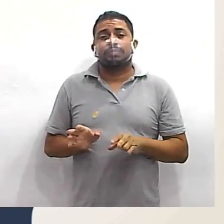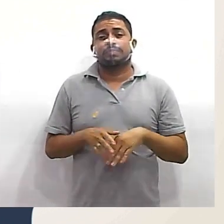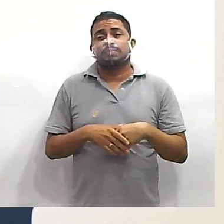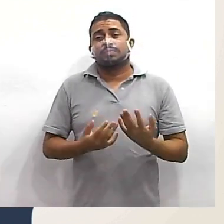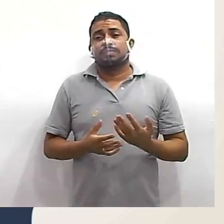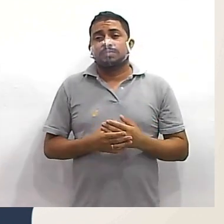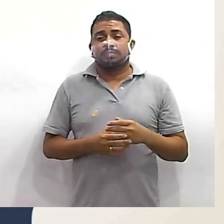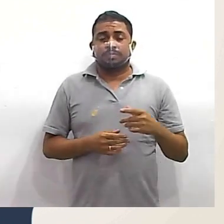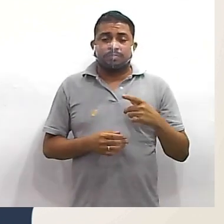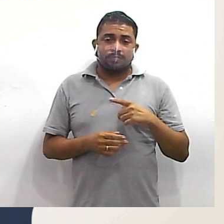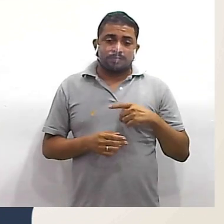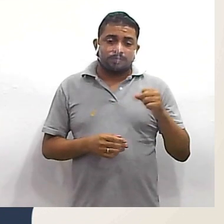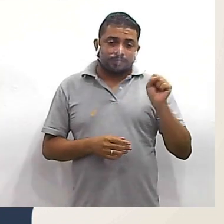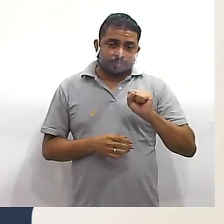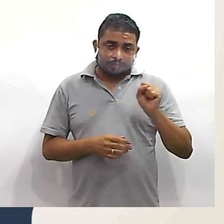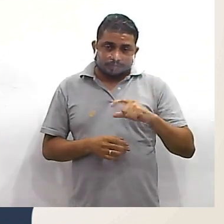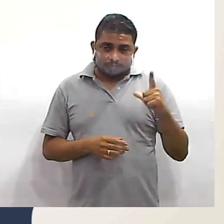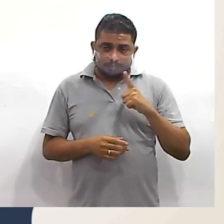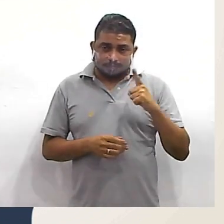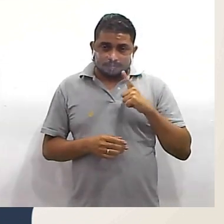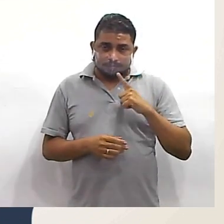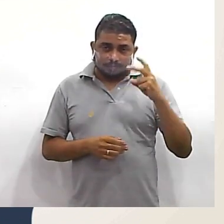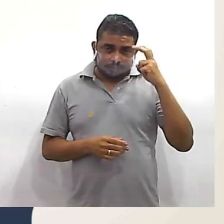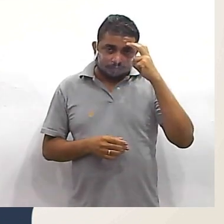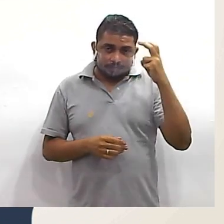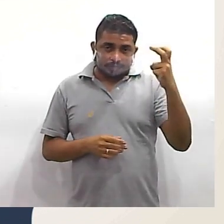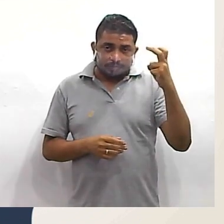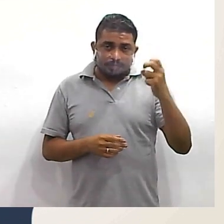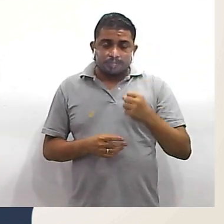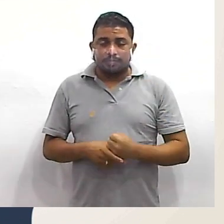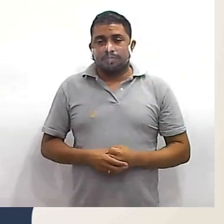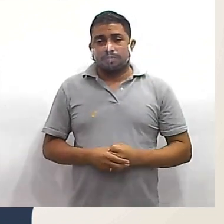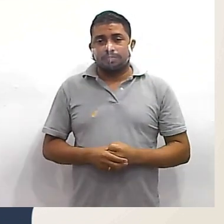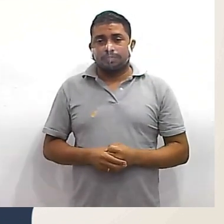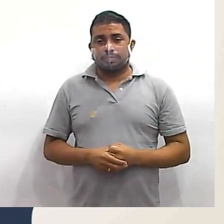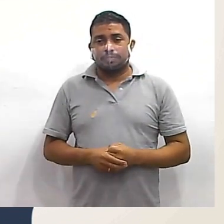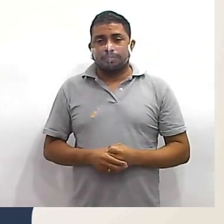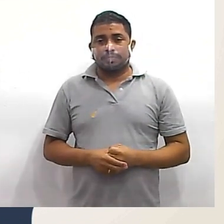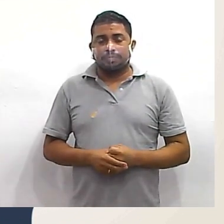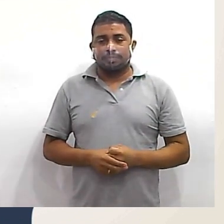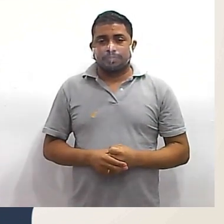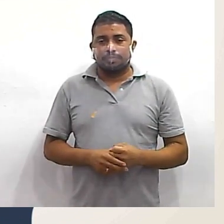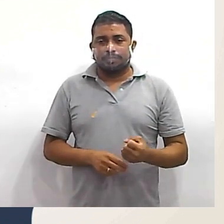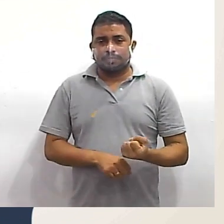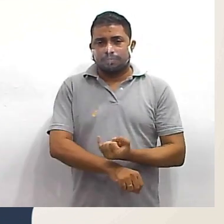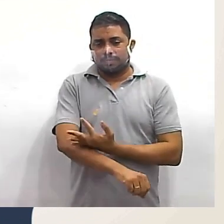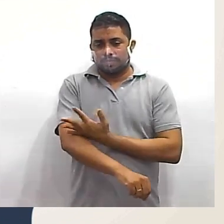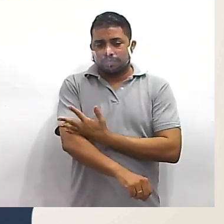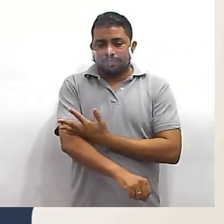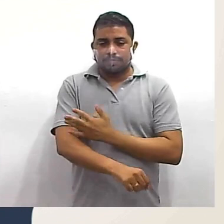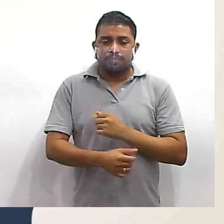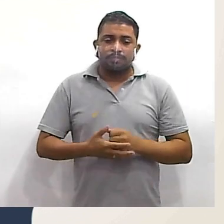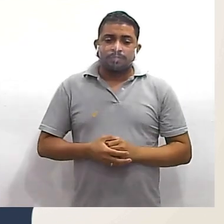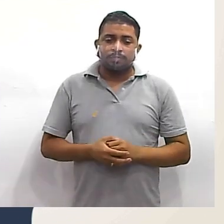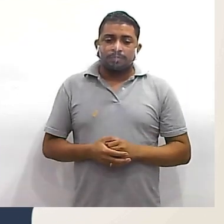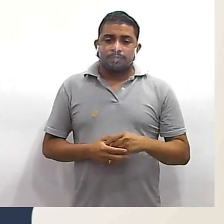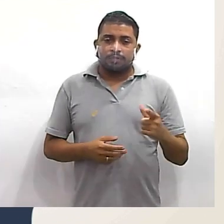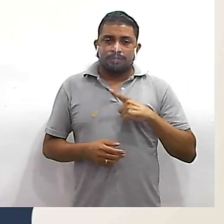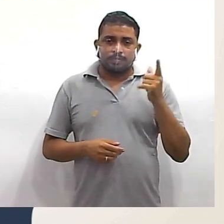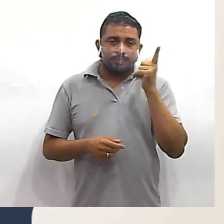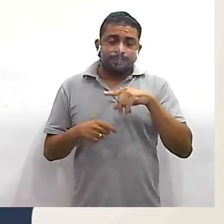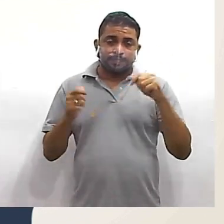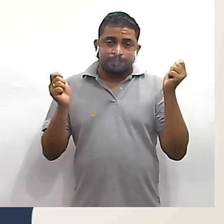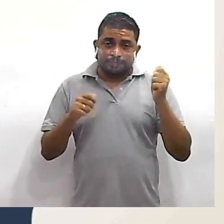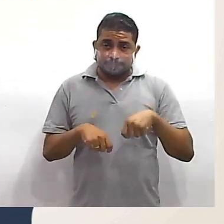8ª competência, ela trata sobre a inteligência emocional. A inteligência emocional é a